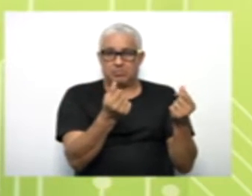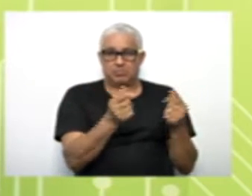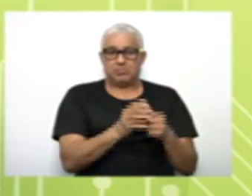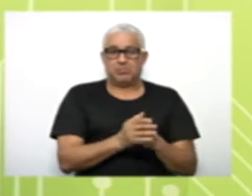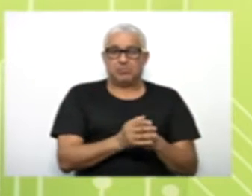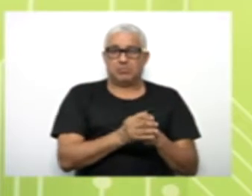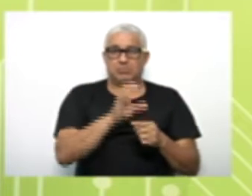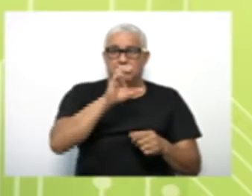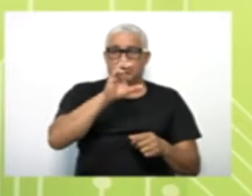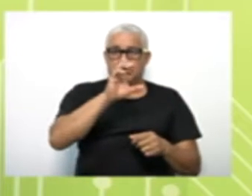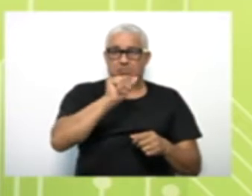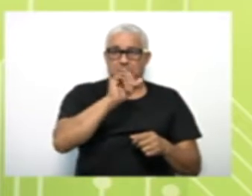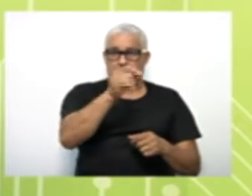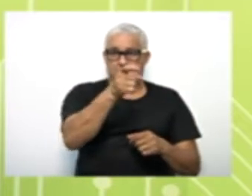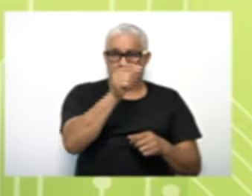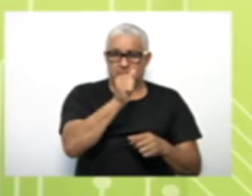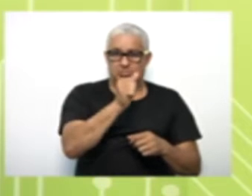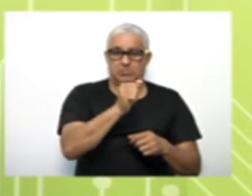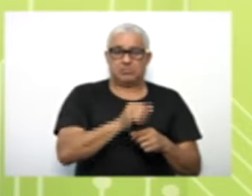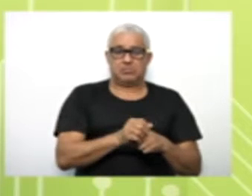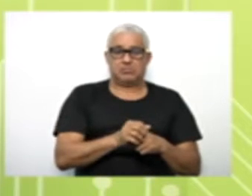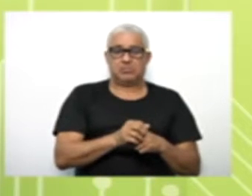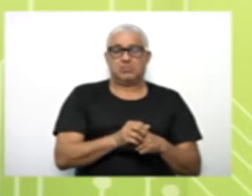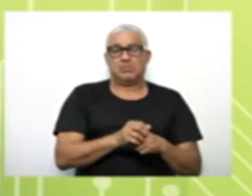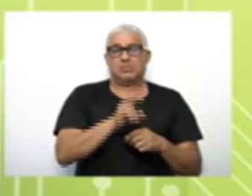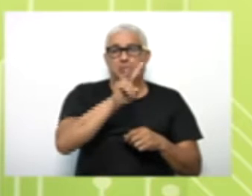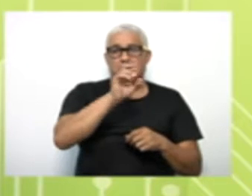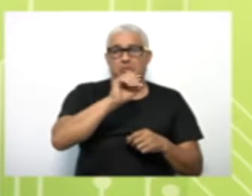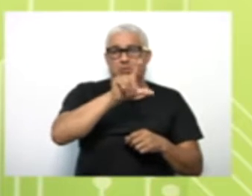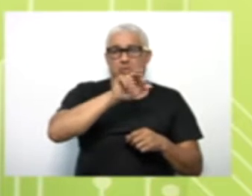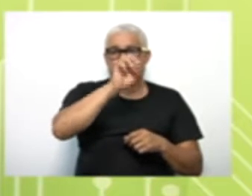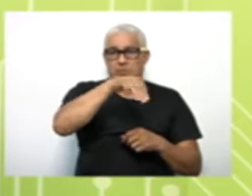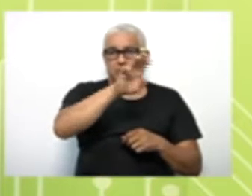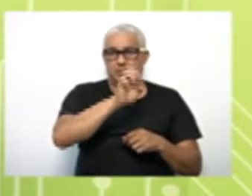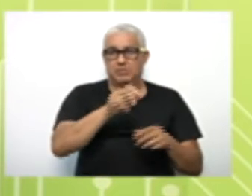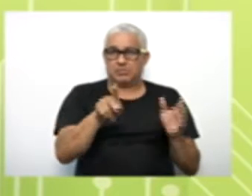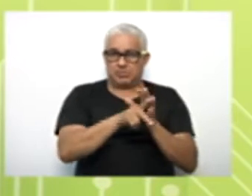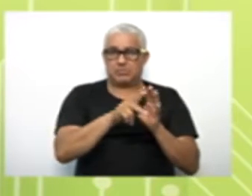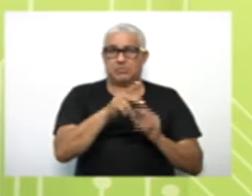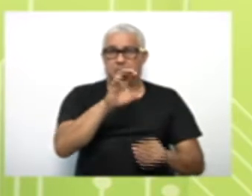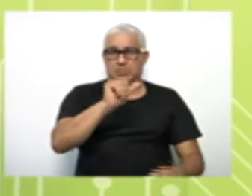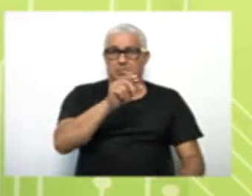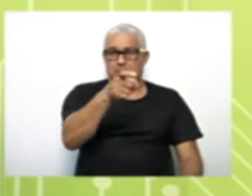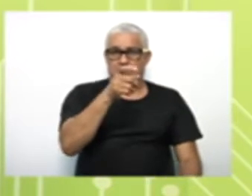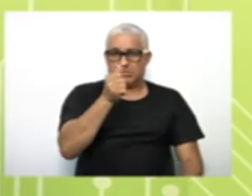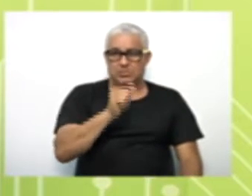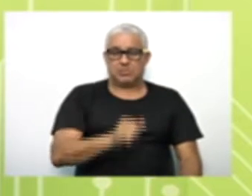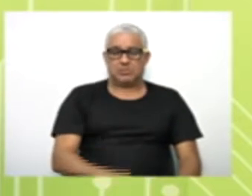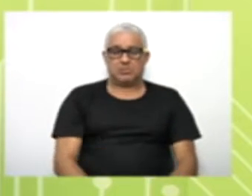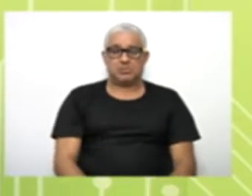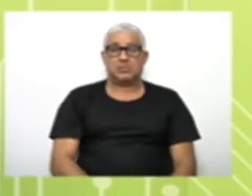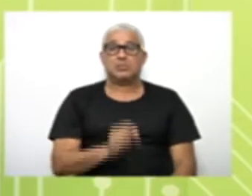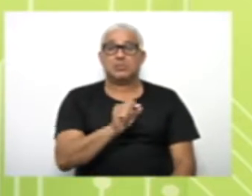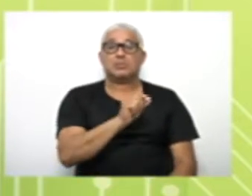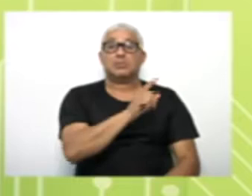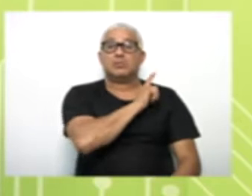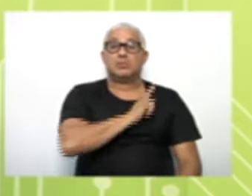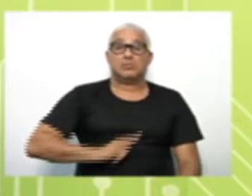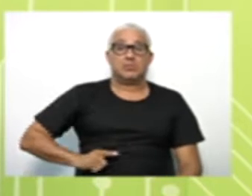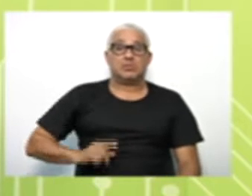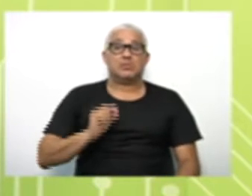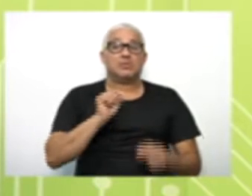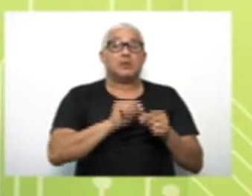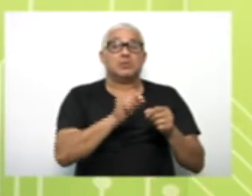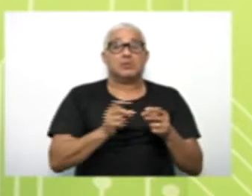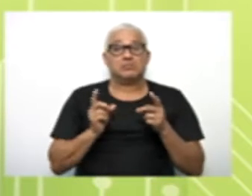flow, para fazer o pagamento dessas despesas que são geradas pelo governo, ele vende uma parte do